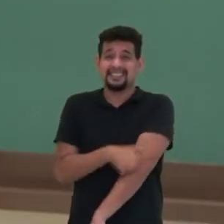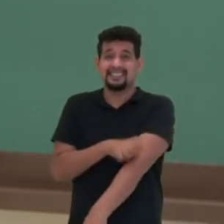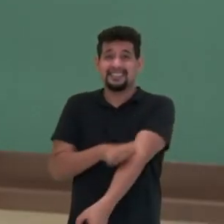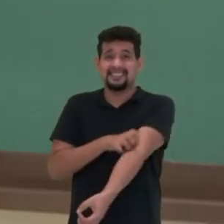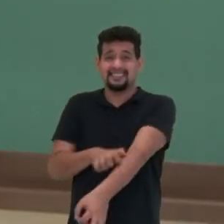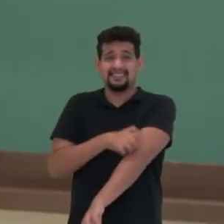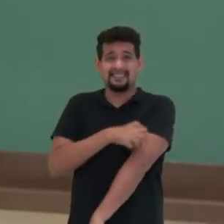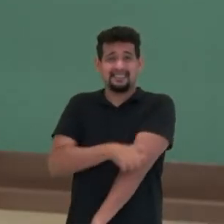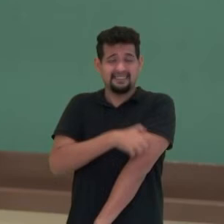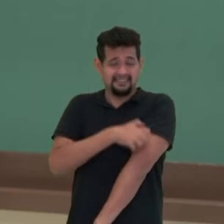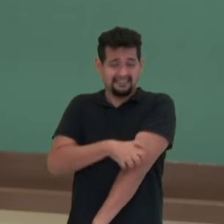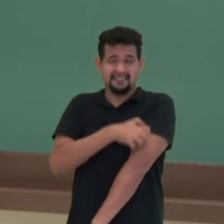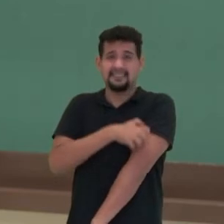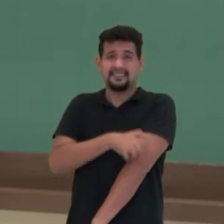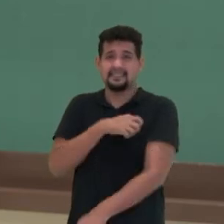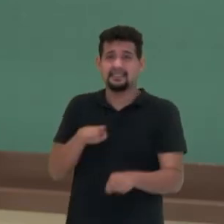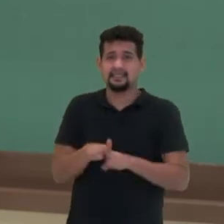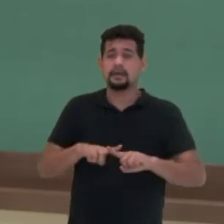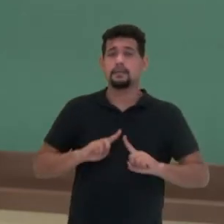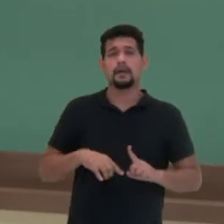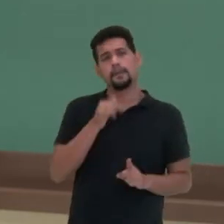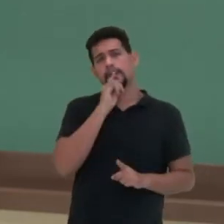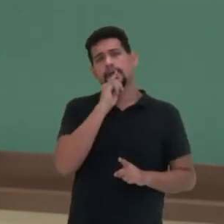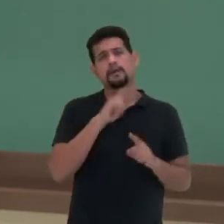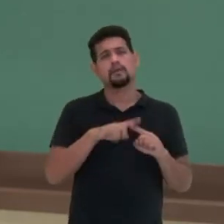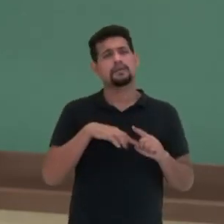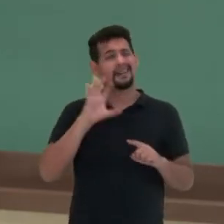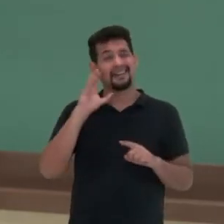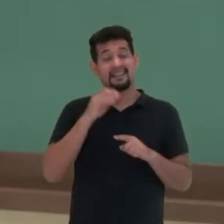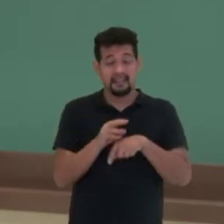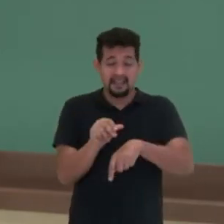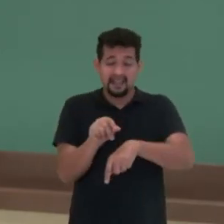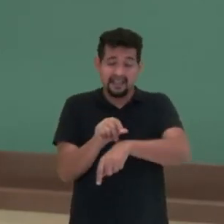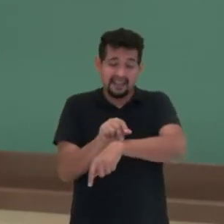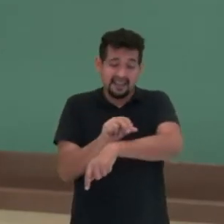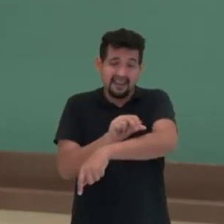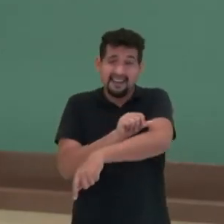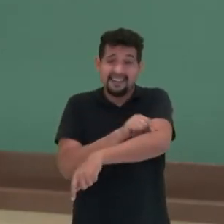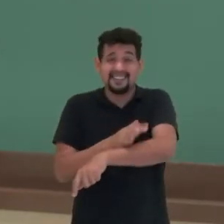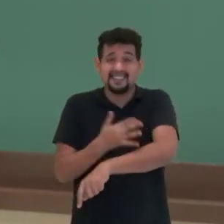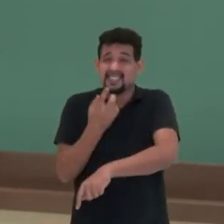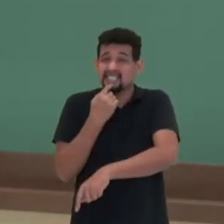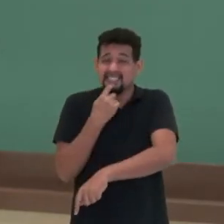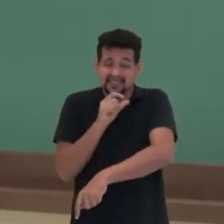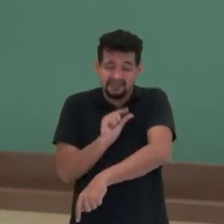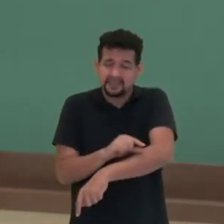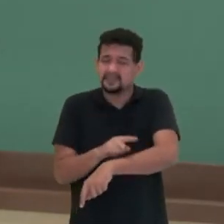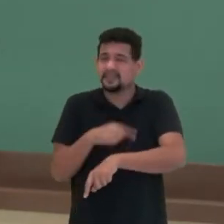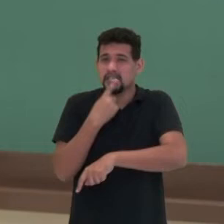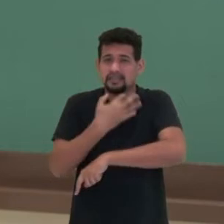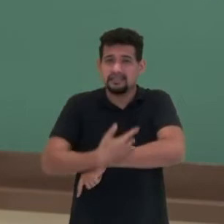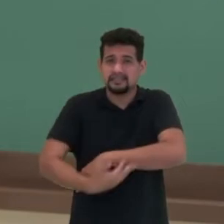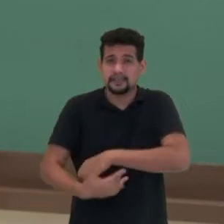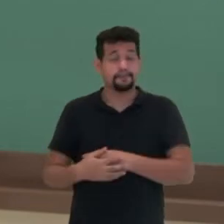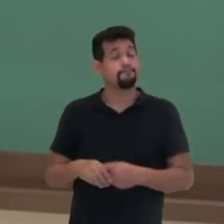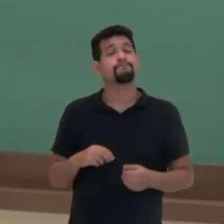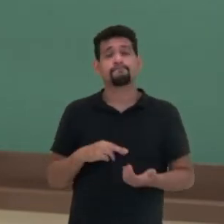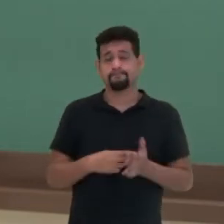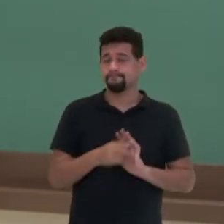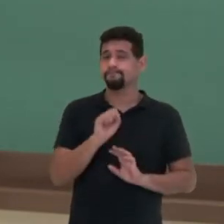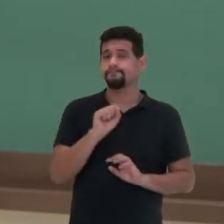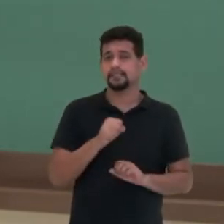muito, e quando vai descamando, pode machucar, pode sangrar, então é